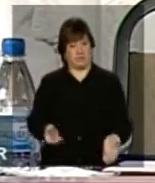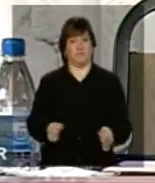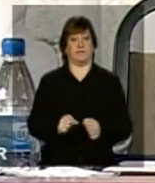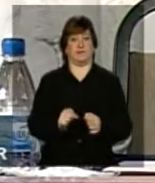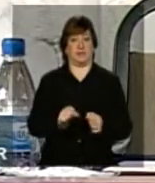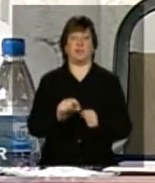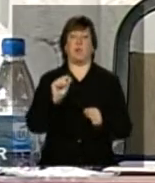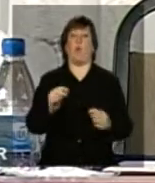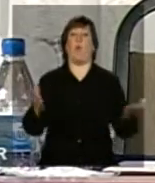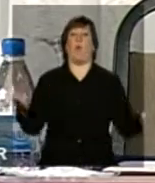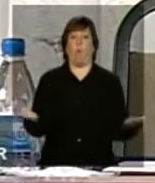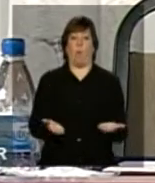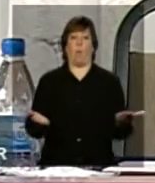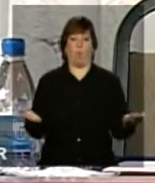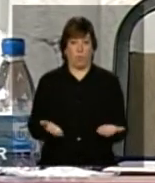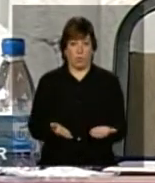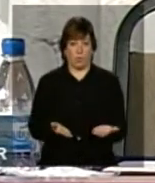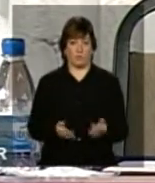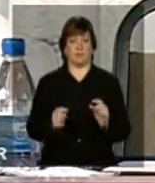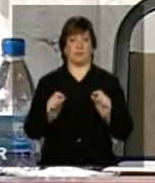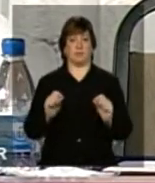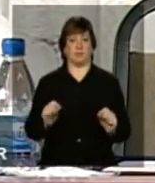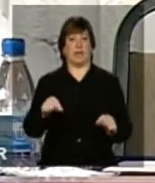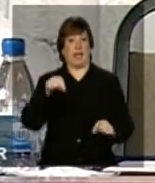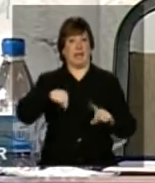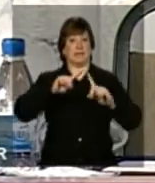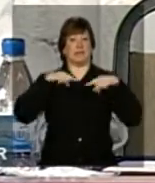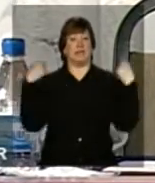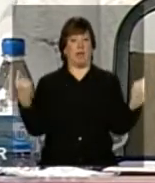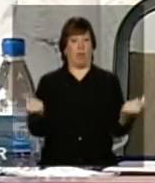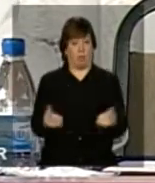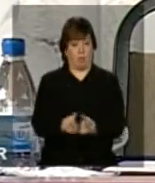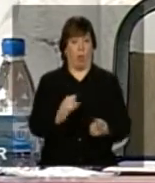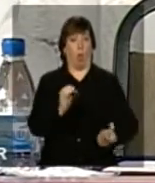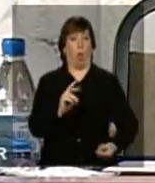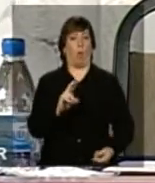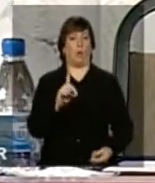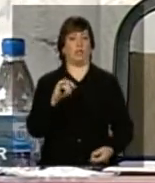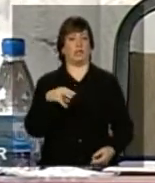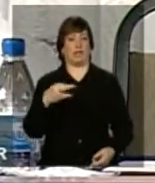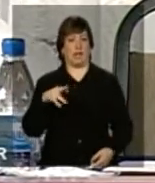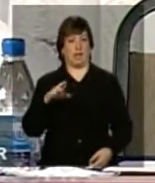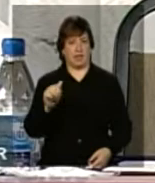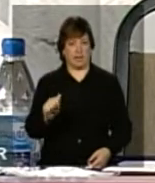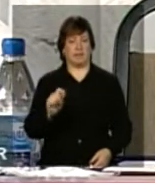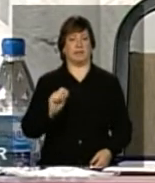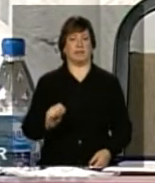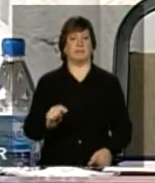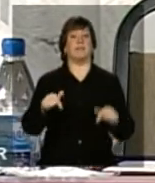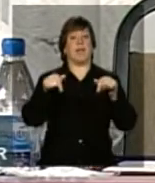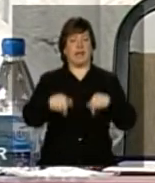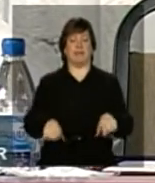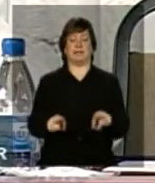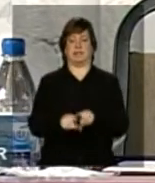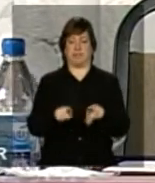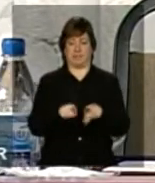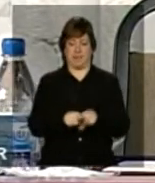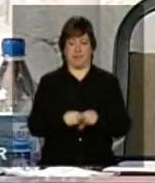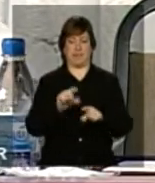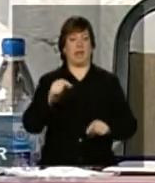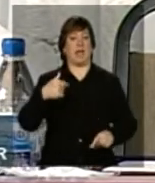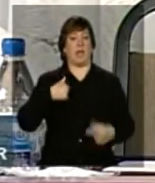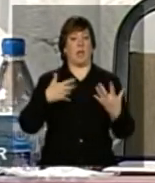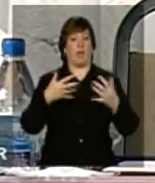e hoje essa reunião ordinária é aqui também. Eu